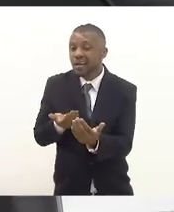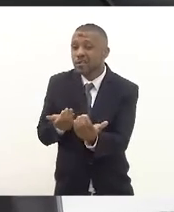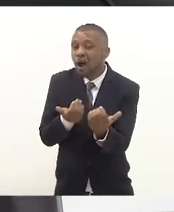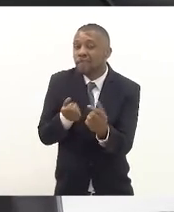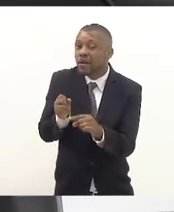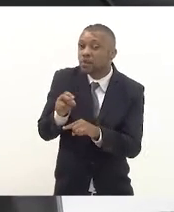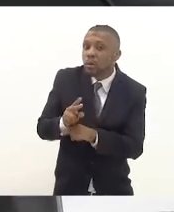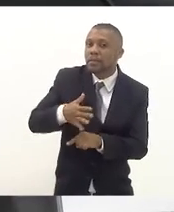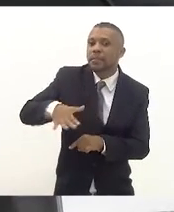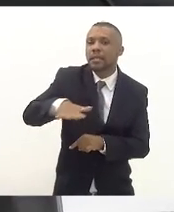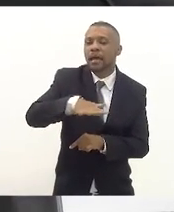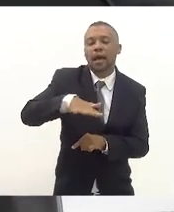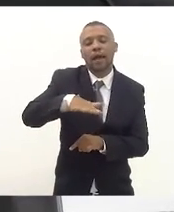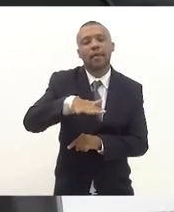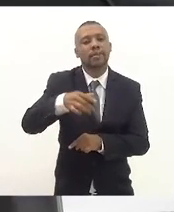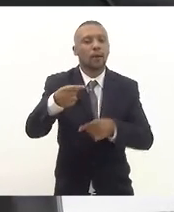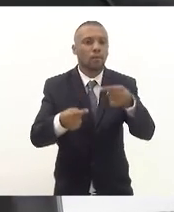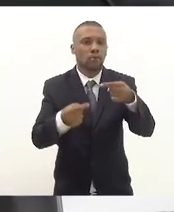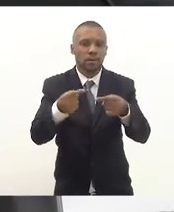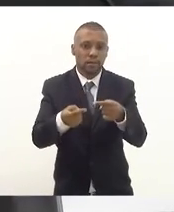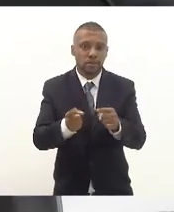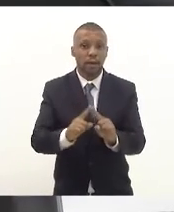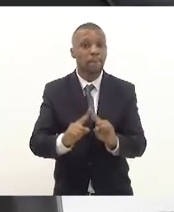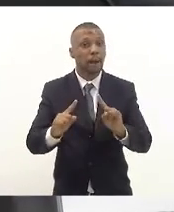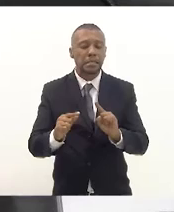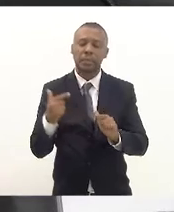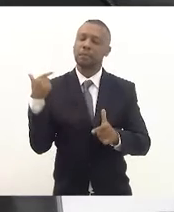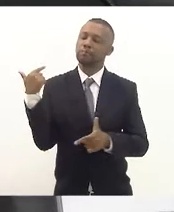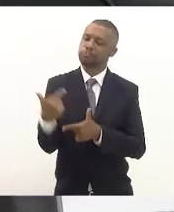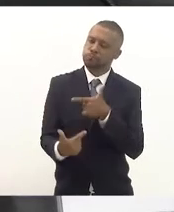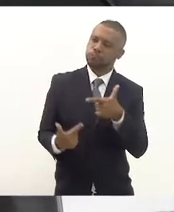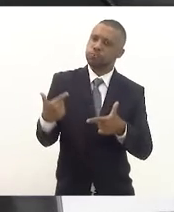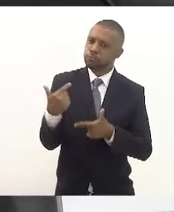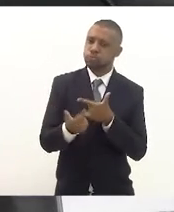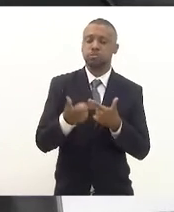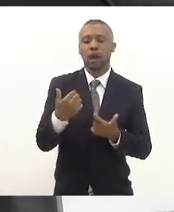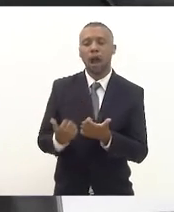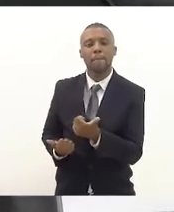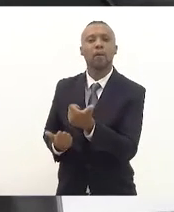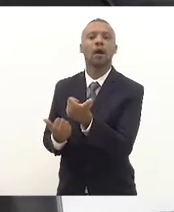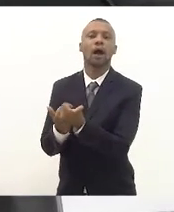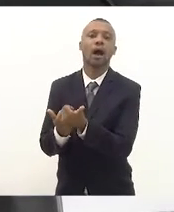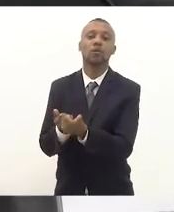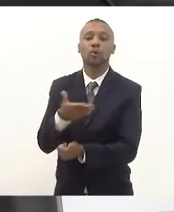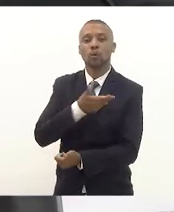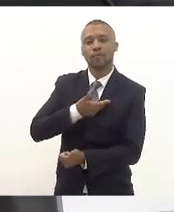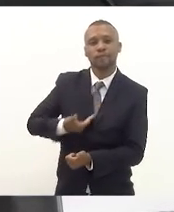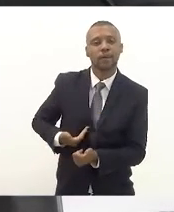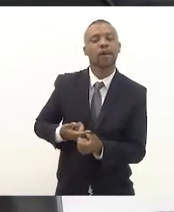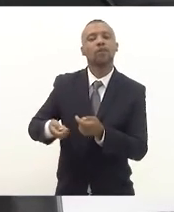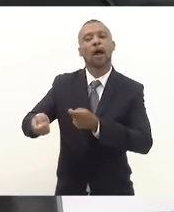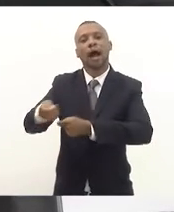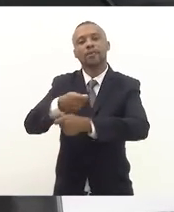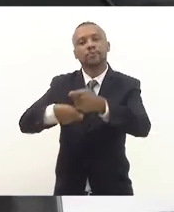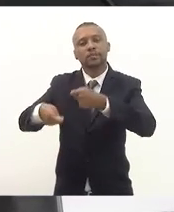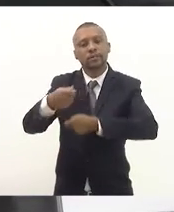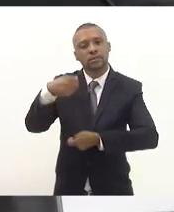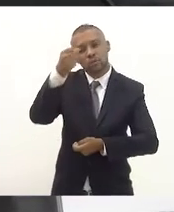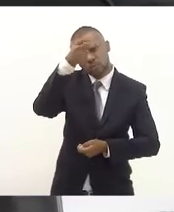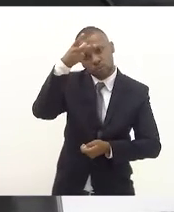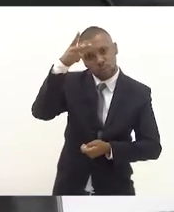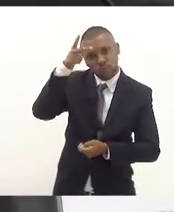mais que Tem trabalhado muito tem ajudado o governo lá em Duque de Caxias e